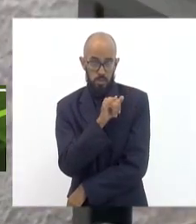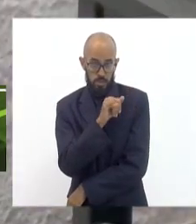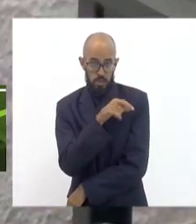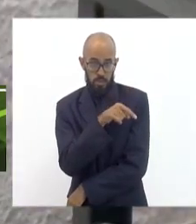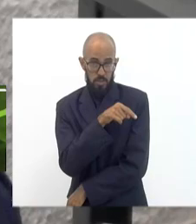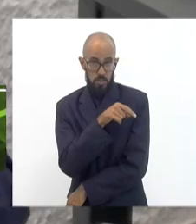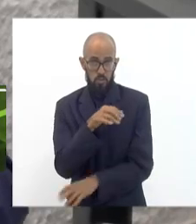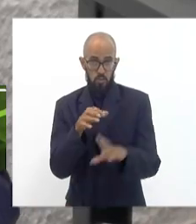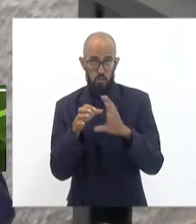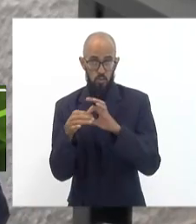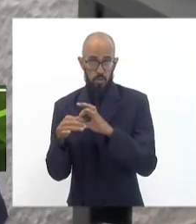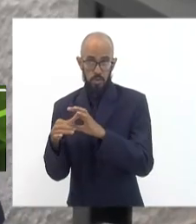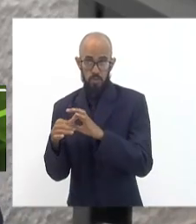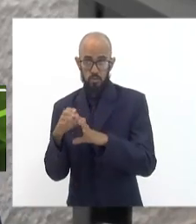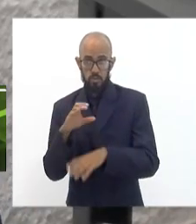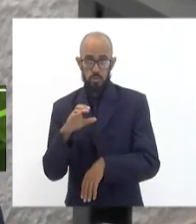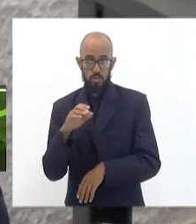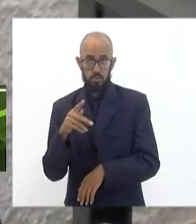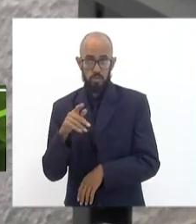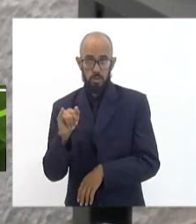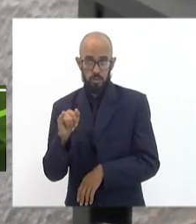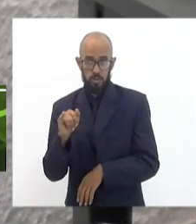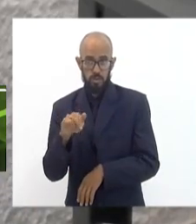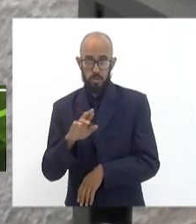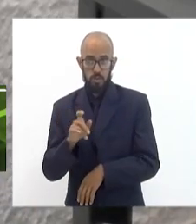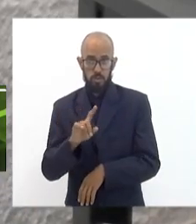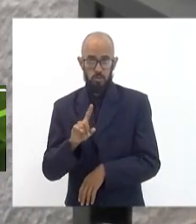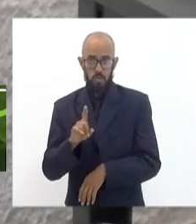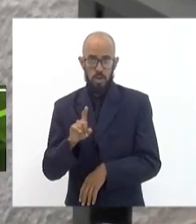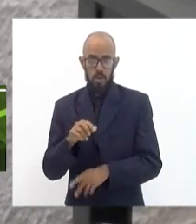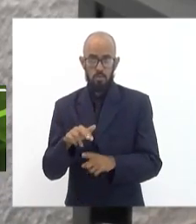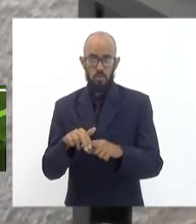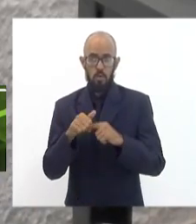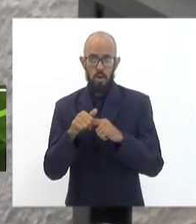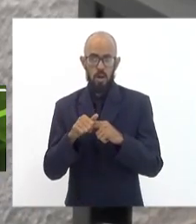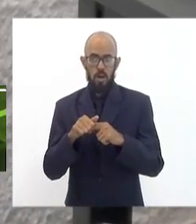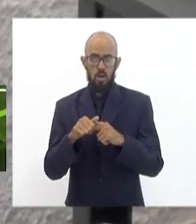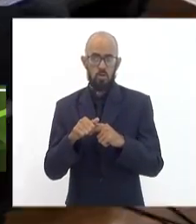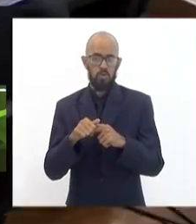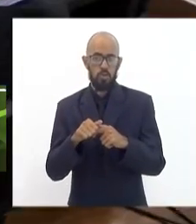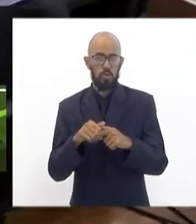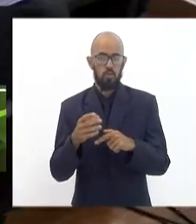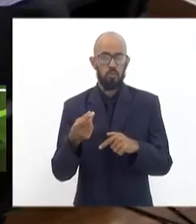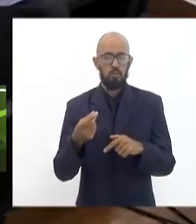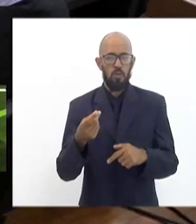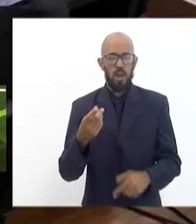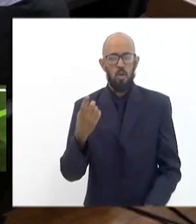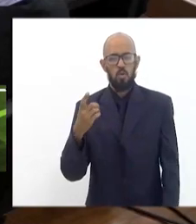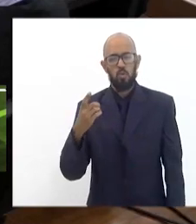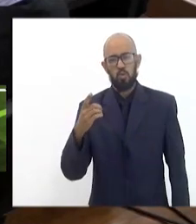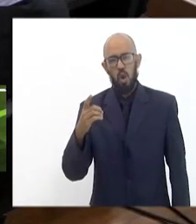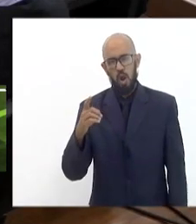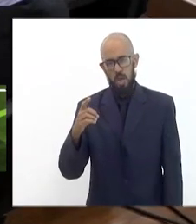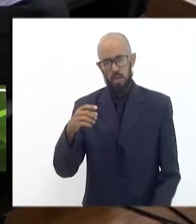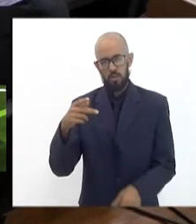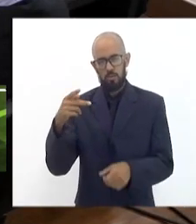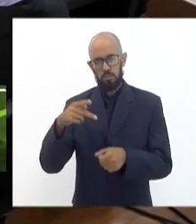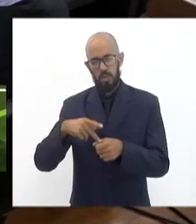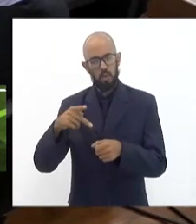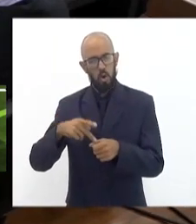CPI não deriva do crescimento do Barril nem da cotação do dólar nem da profissão